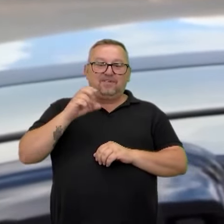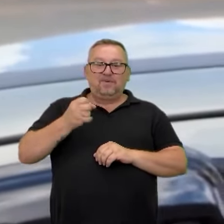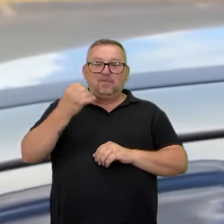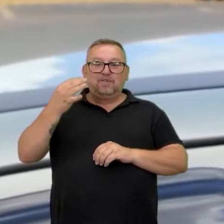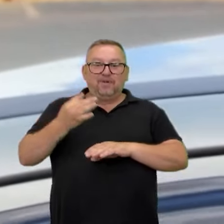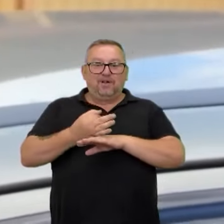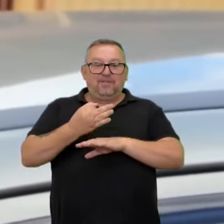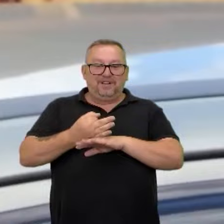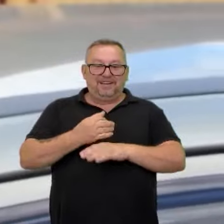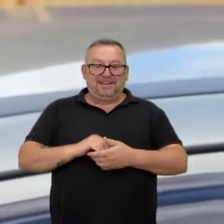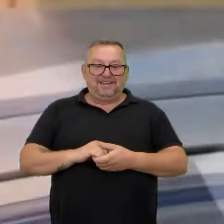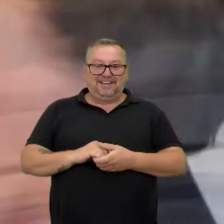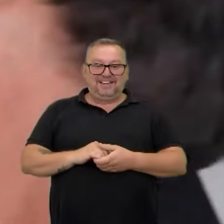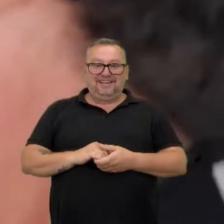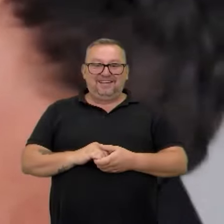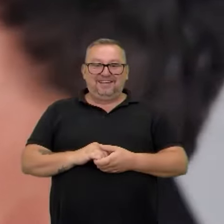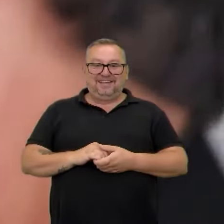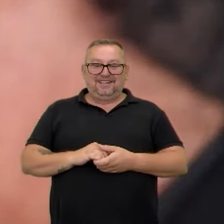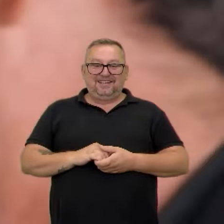vamos.